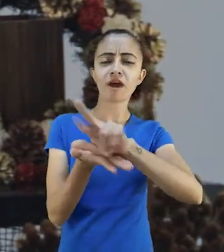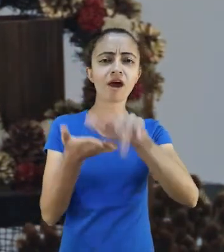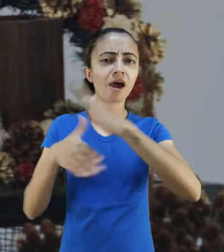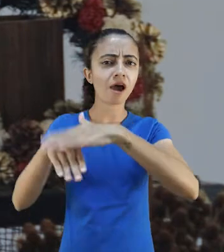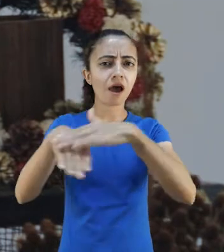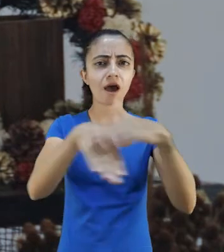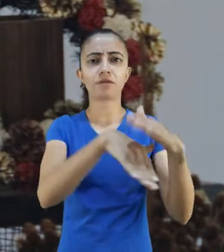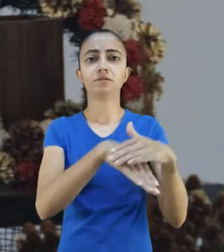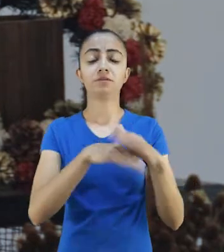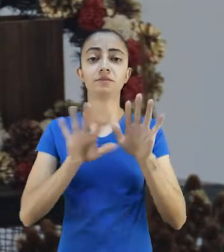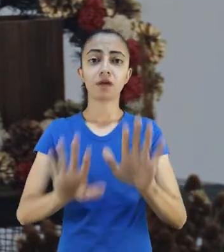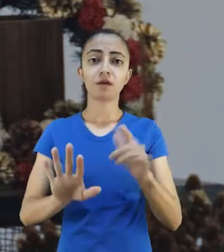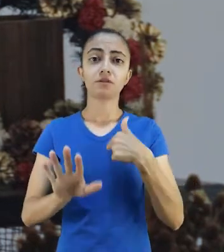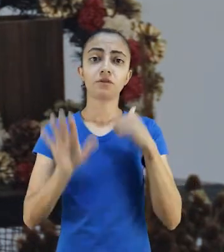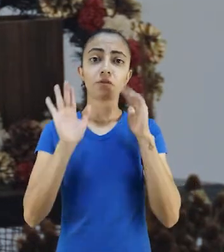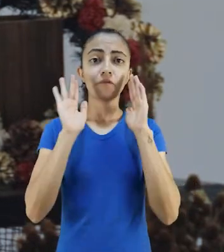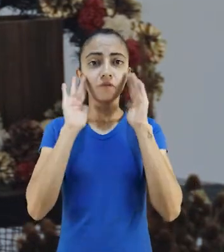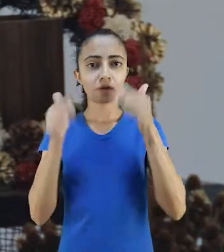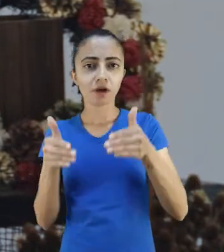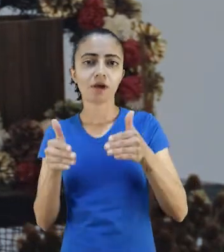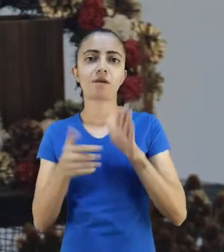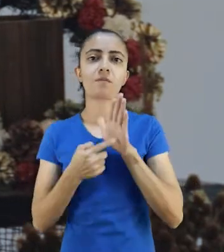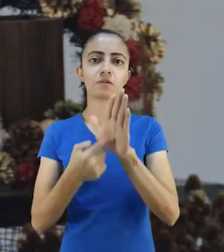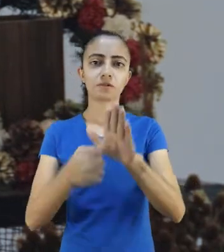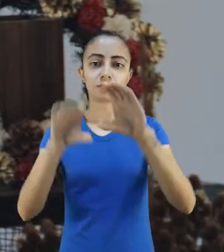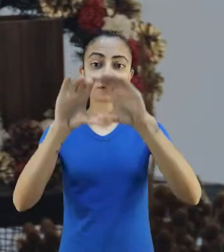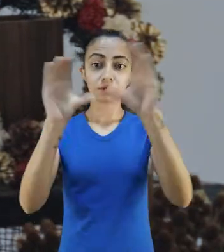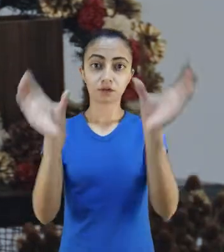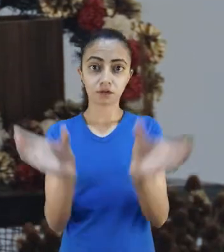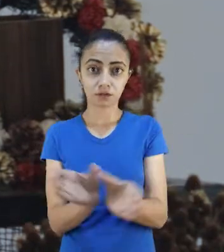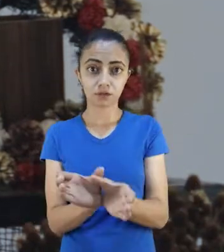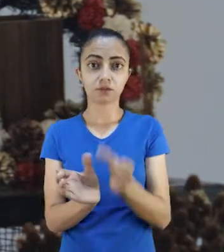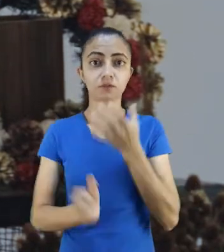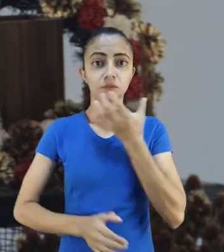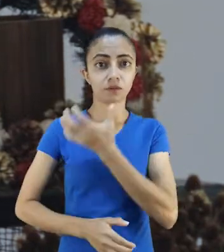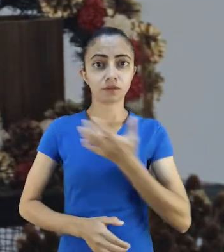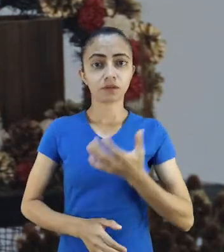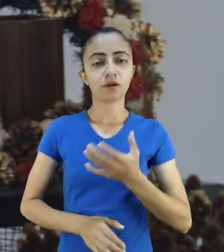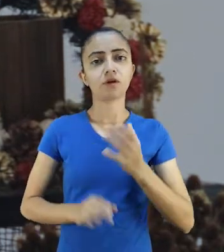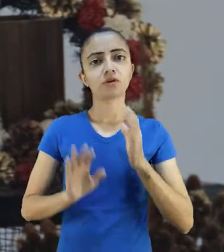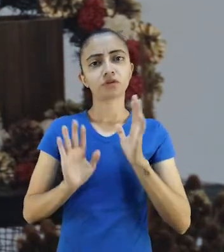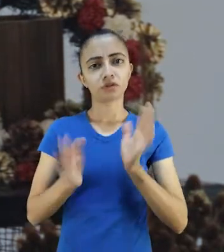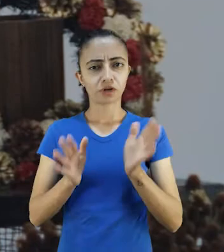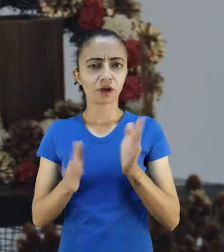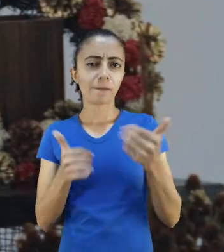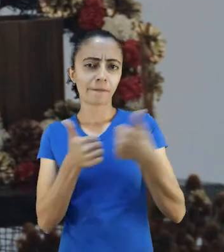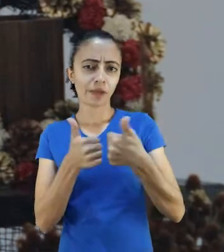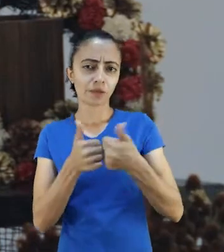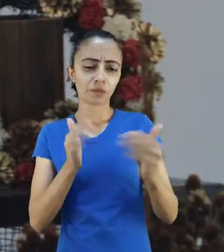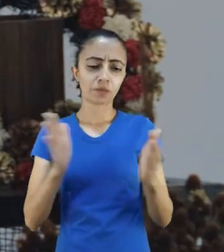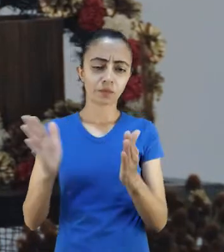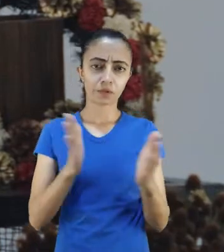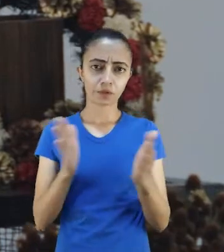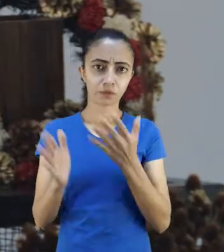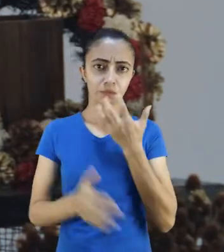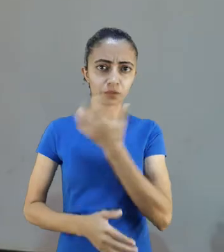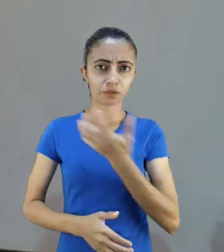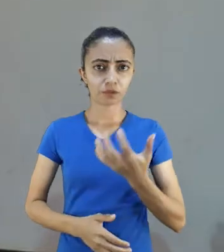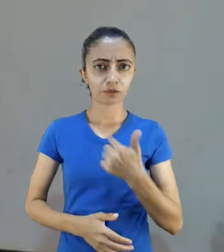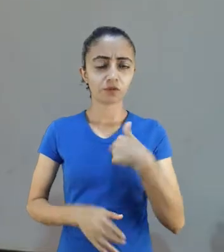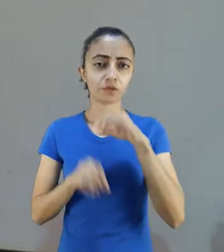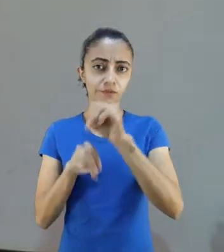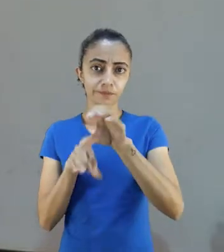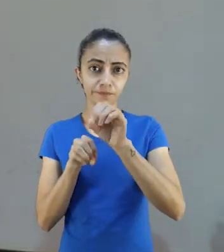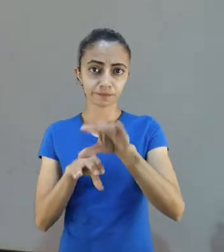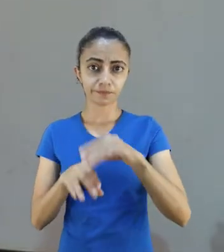vou mostrar uma guirlanda natalina. A gente está perto do Natal, então eu vou ensinar a fazer uma guirlanda. Eu